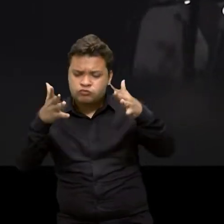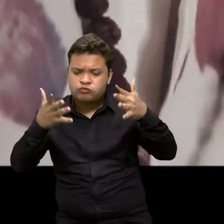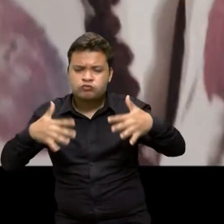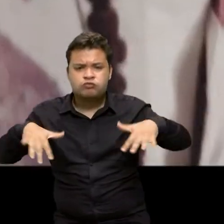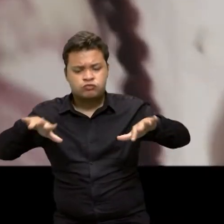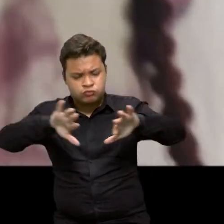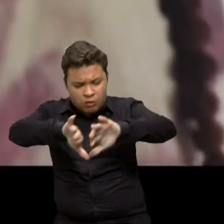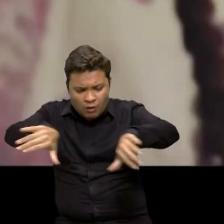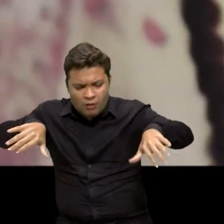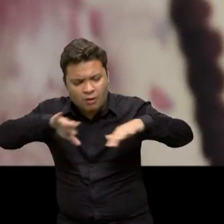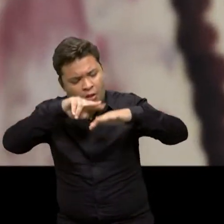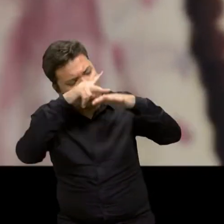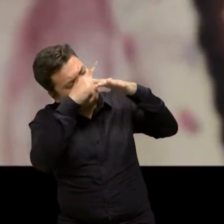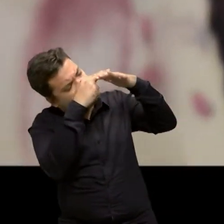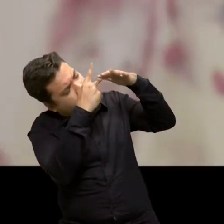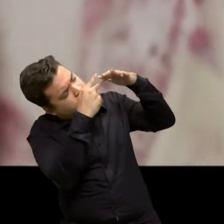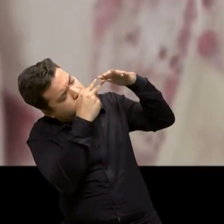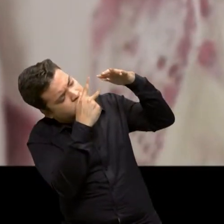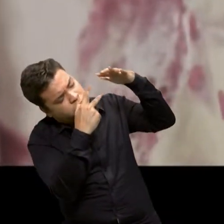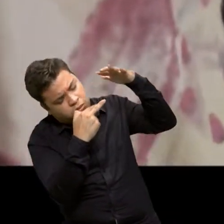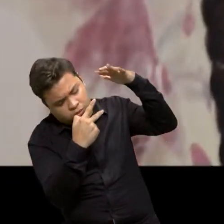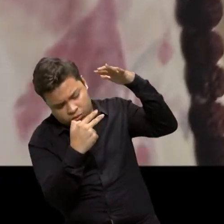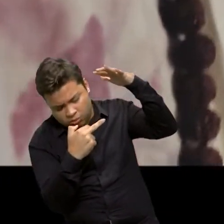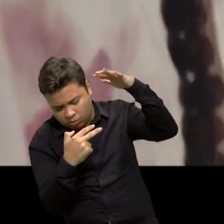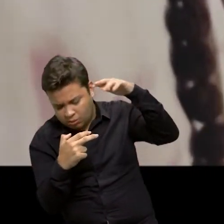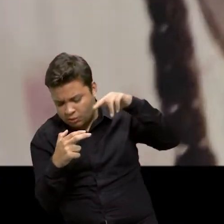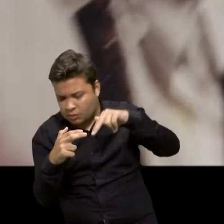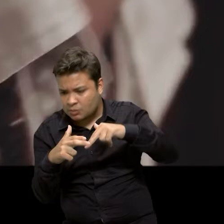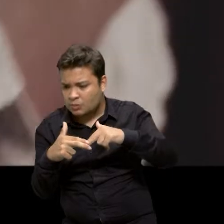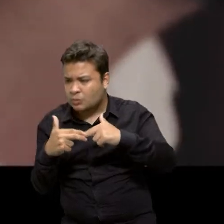porque quando eu nado eu me afundo